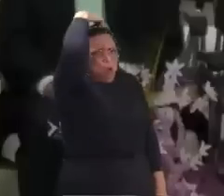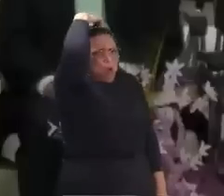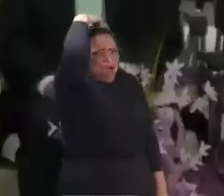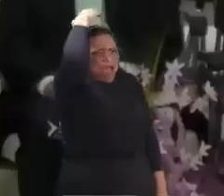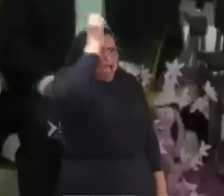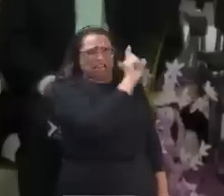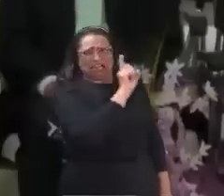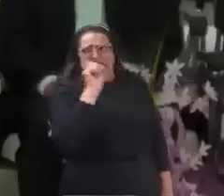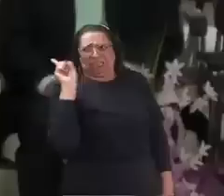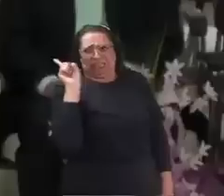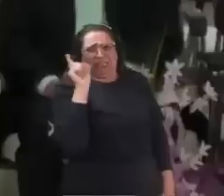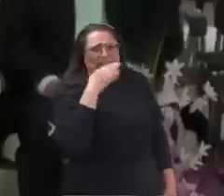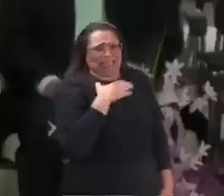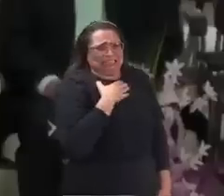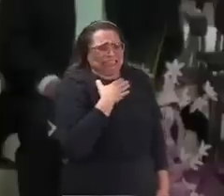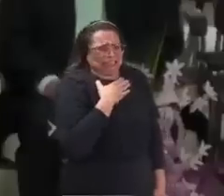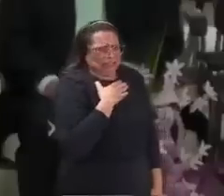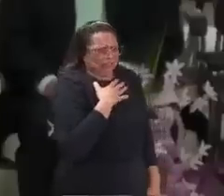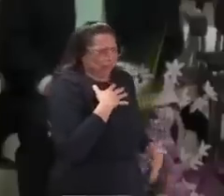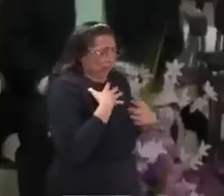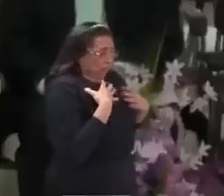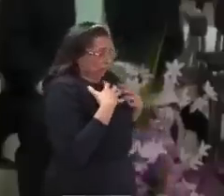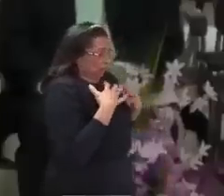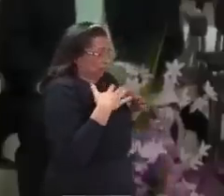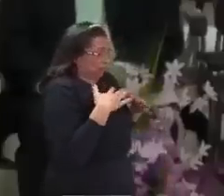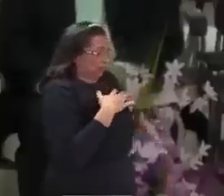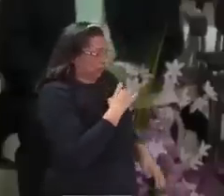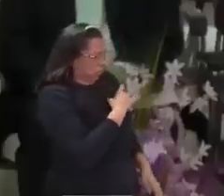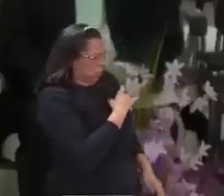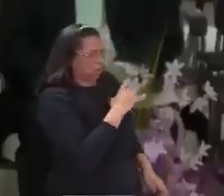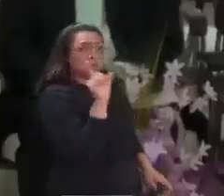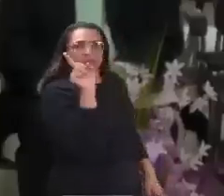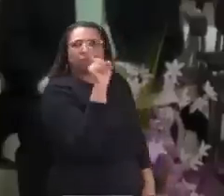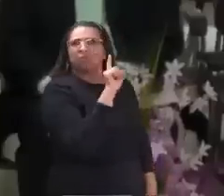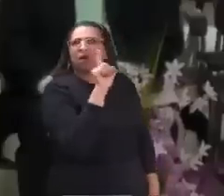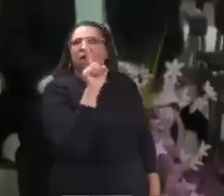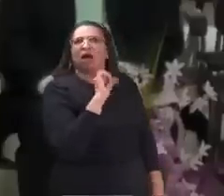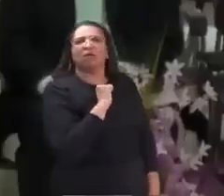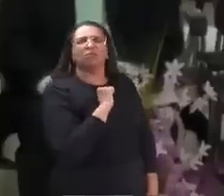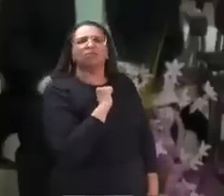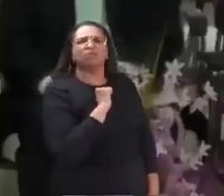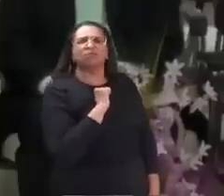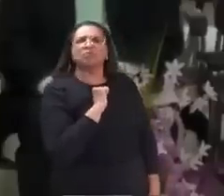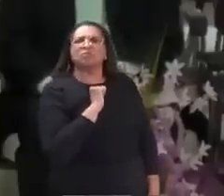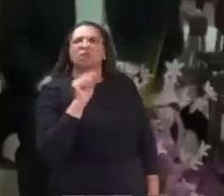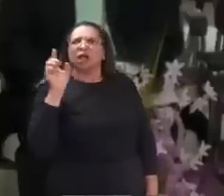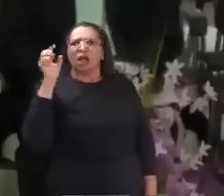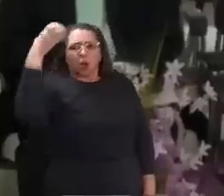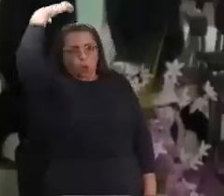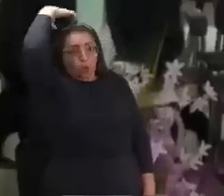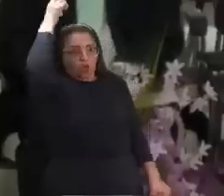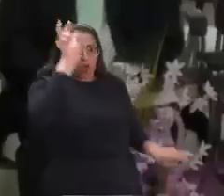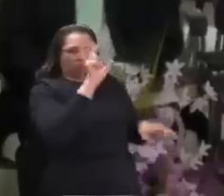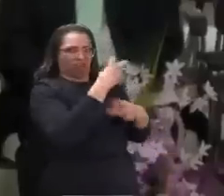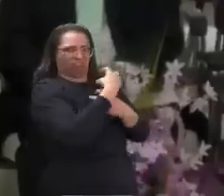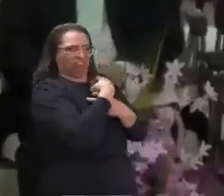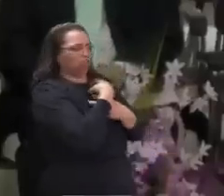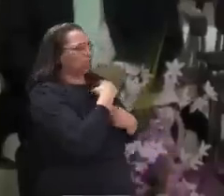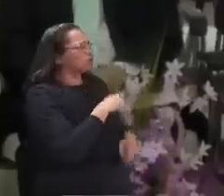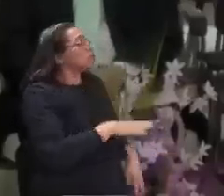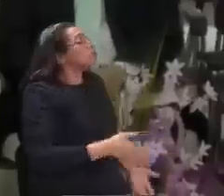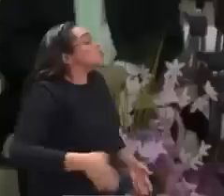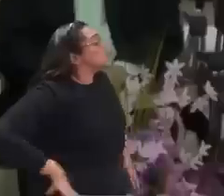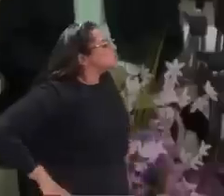de todos os tempos daquela época. E ele diz: o que é que vocês estão fazendo? Vocês estão